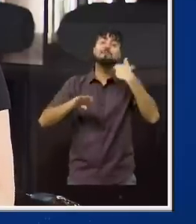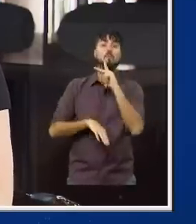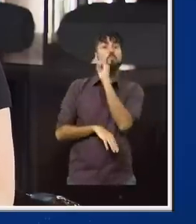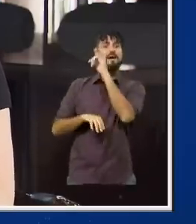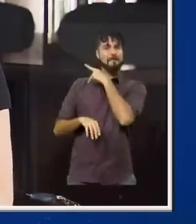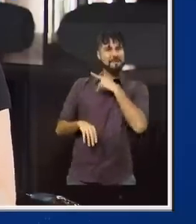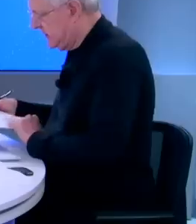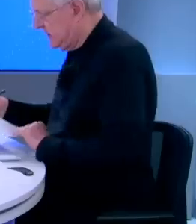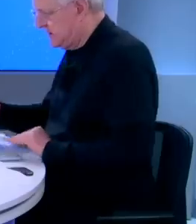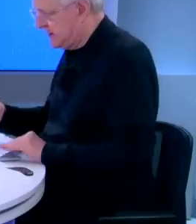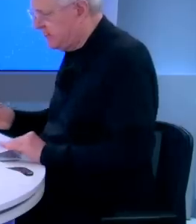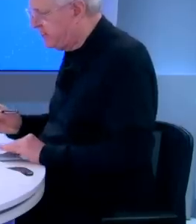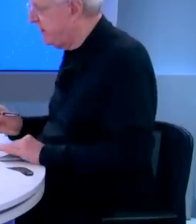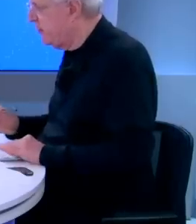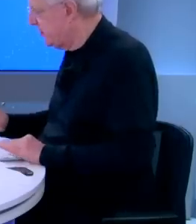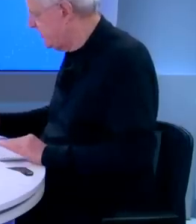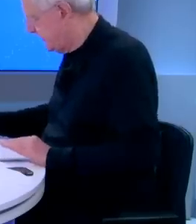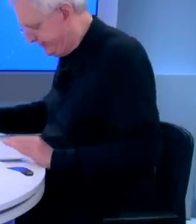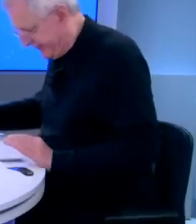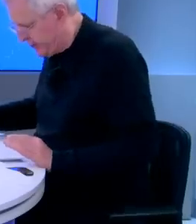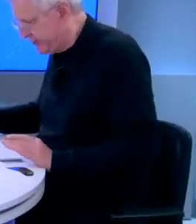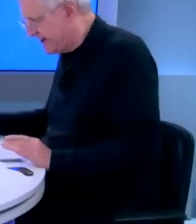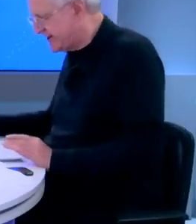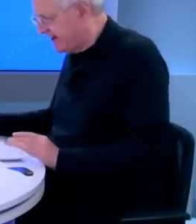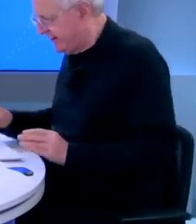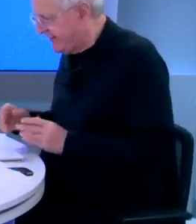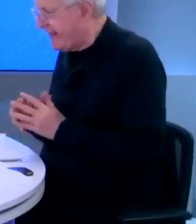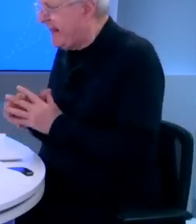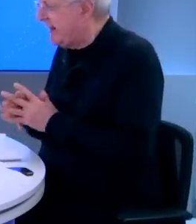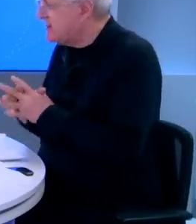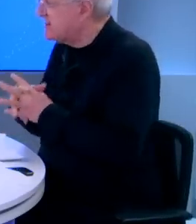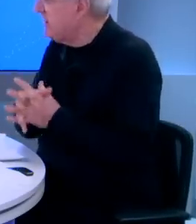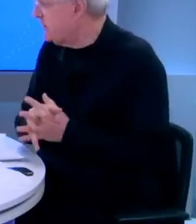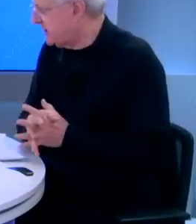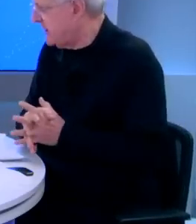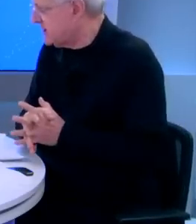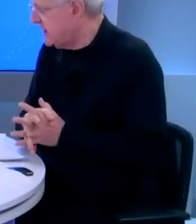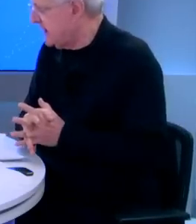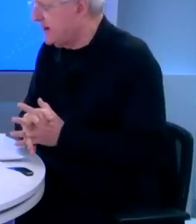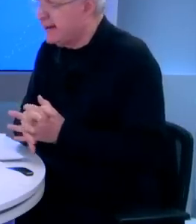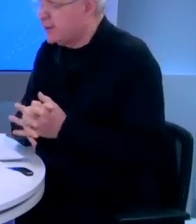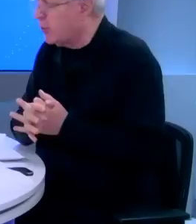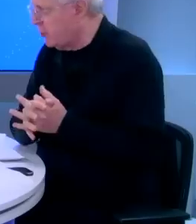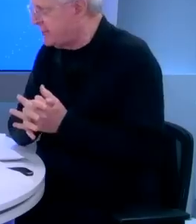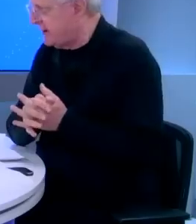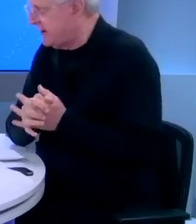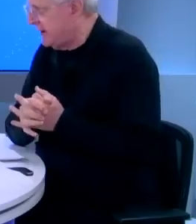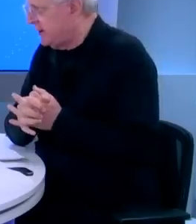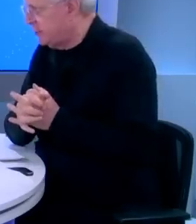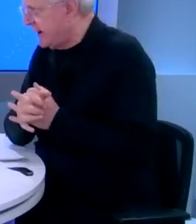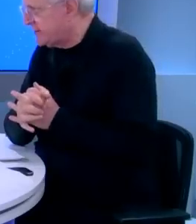o Lula estamos tão perigoso ge de contradição né ela disse que dá um pertence a lá